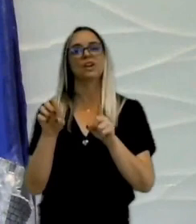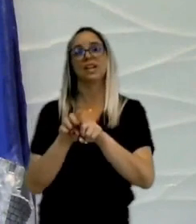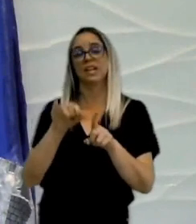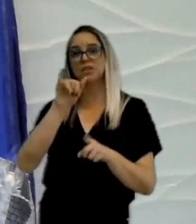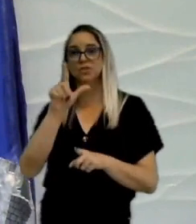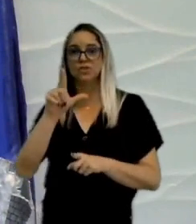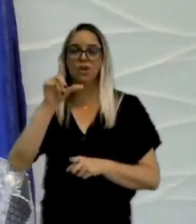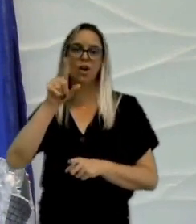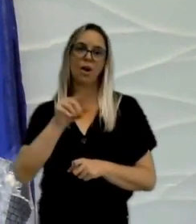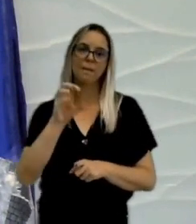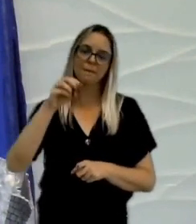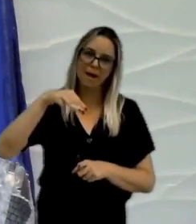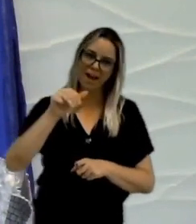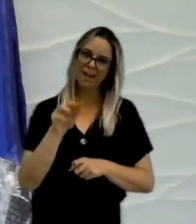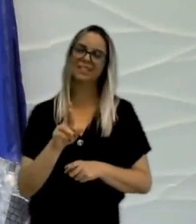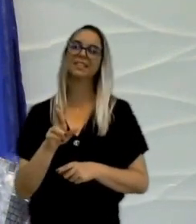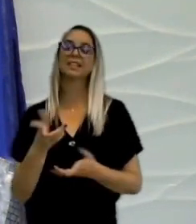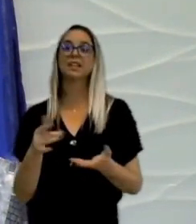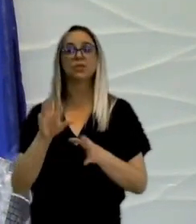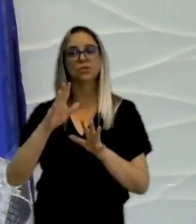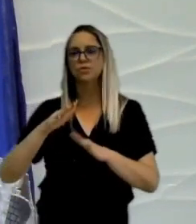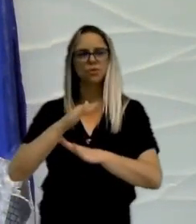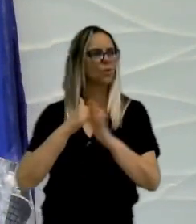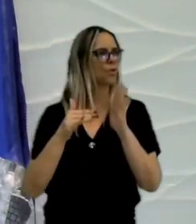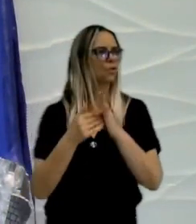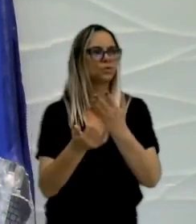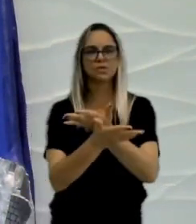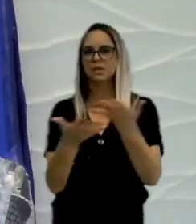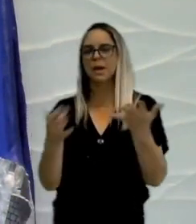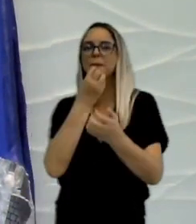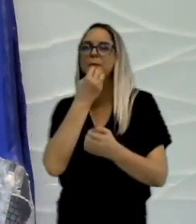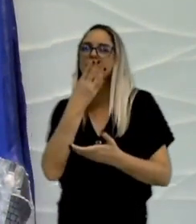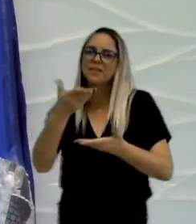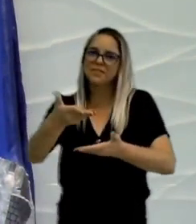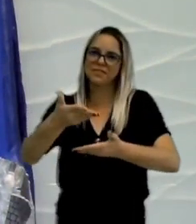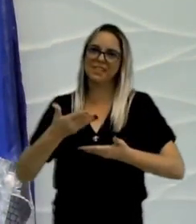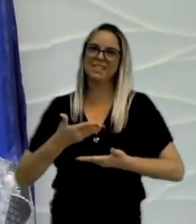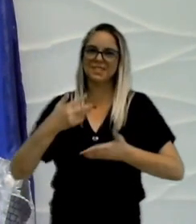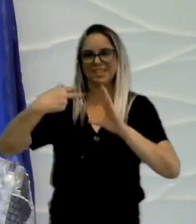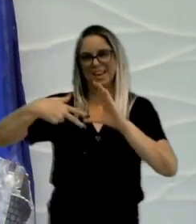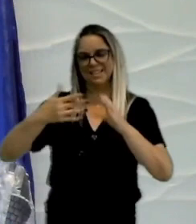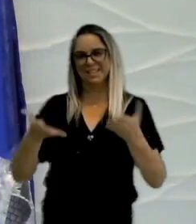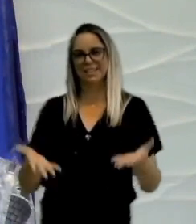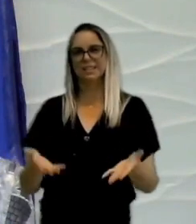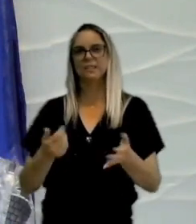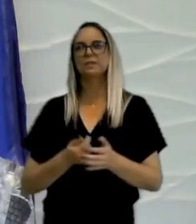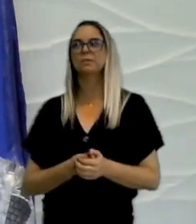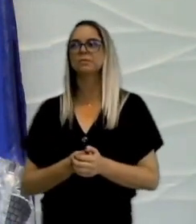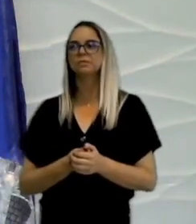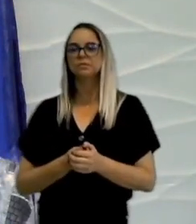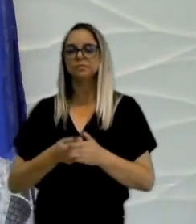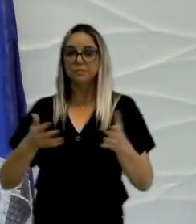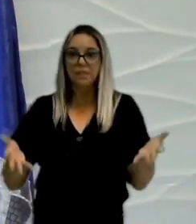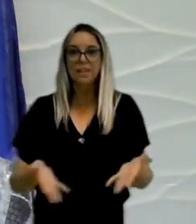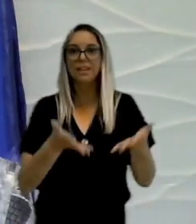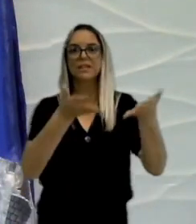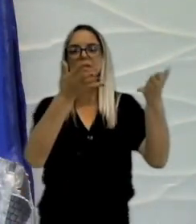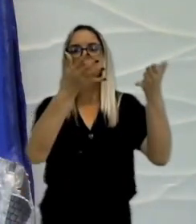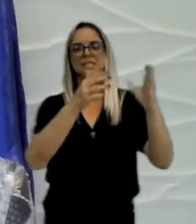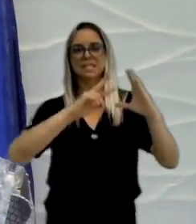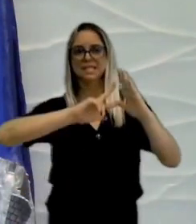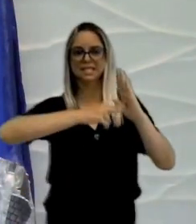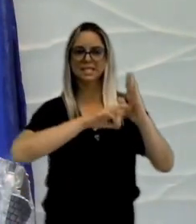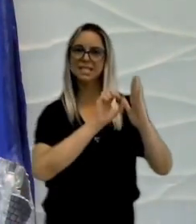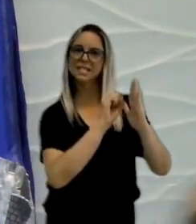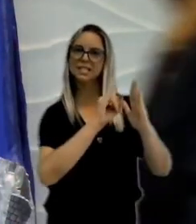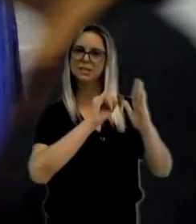também desejar que todos sejam bem-vindos a esta casa e também lembrar e enaltecer o trabalho o qual o Sispum tem